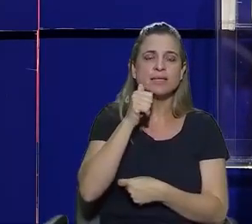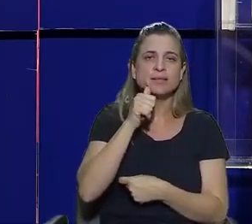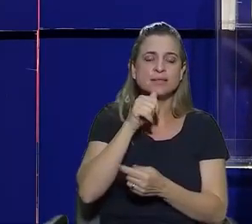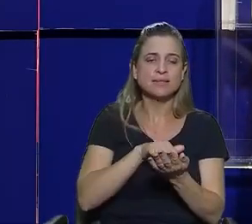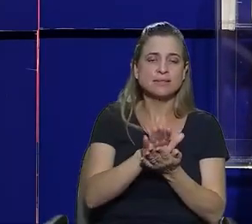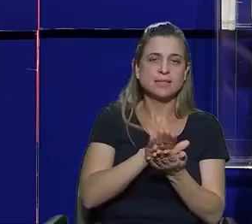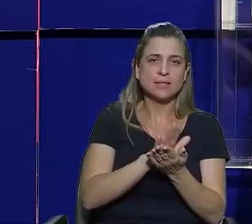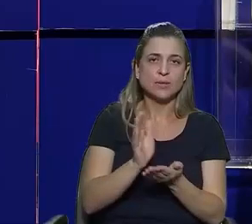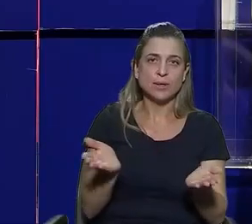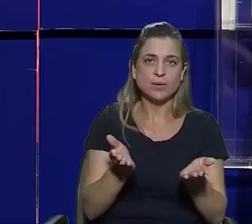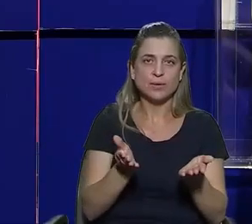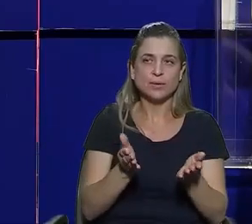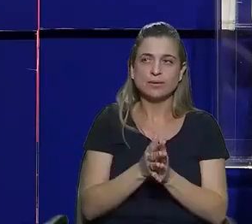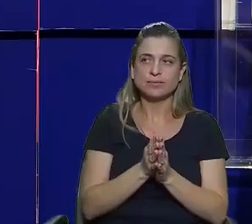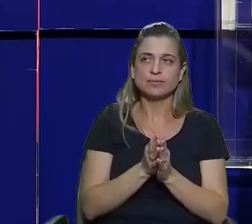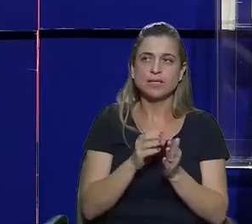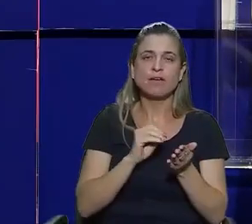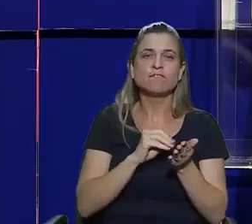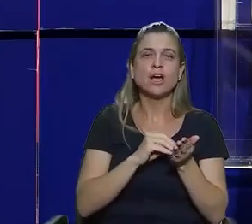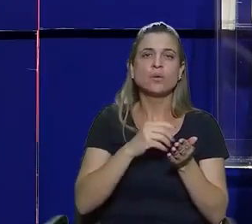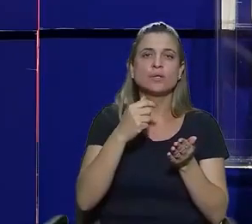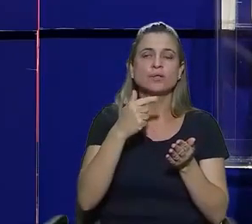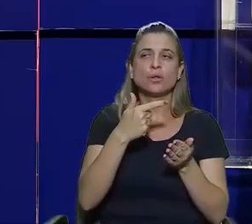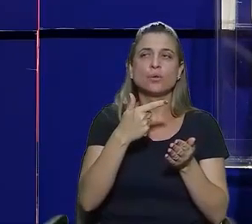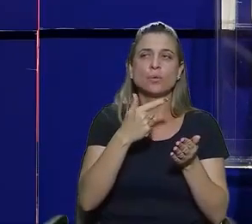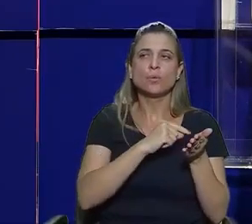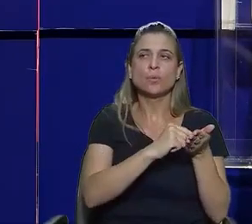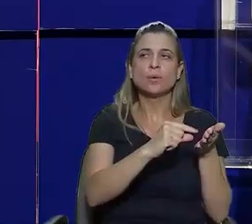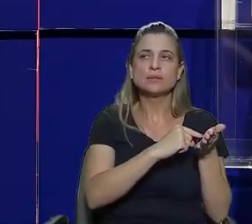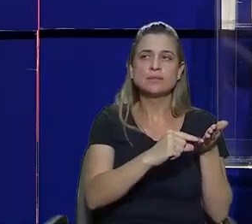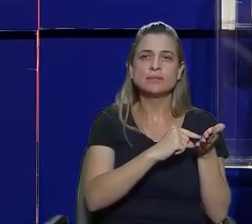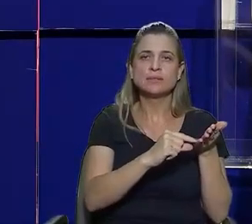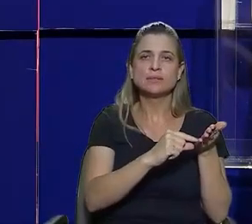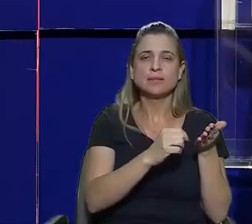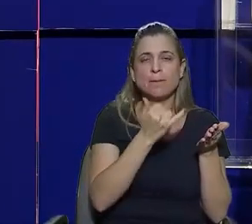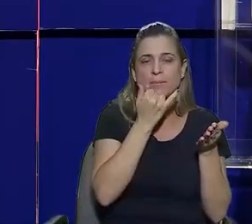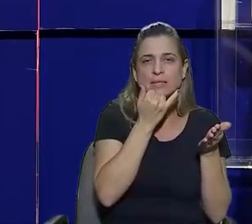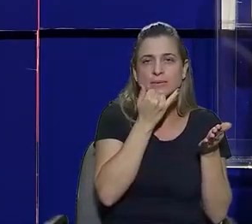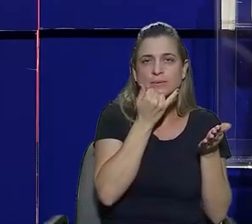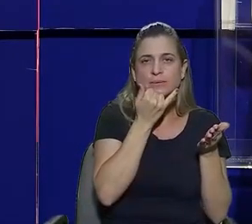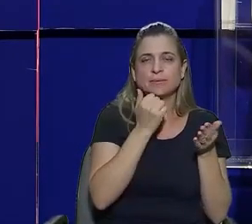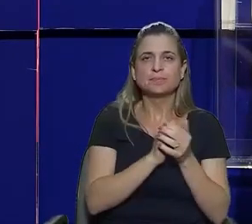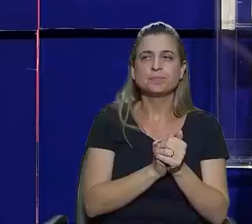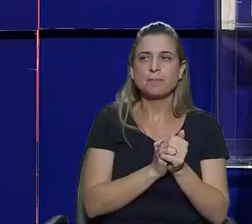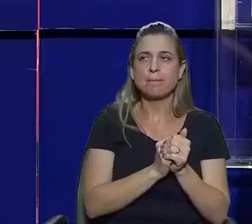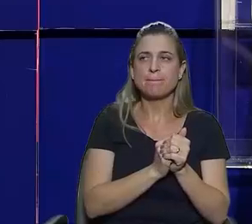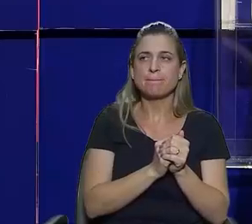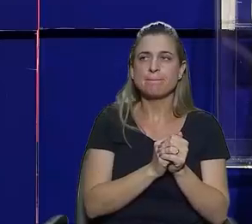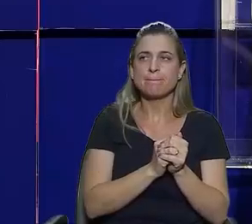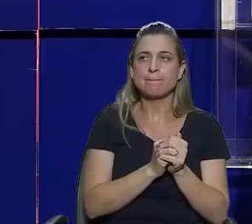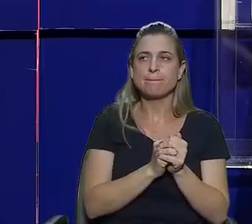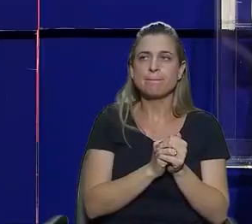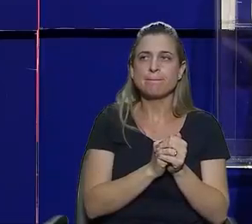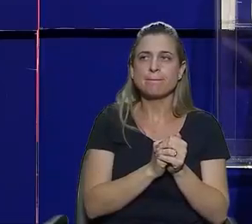mesmo. Faltou 2 linhas, faltaram 2 faltaram, linhas, né? Desculpa, peço perdão, imagina, eu percebi que no final... Mas é enfim, isso, é uma repetição de... que falava